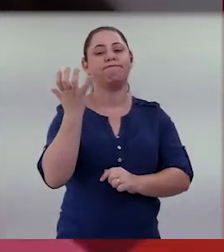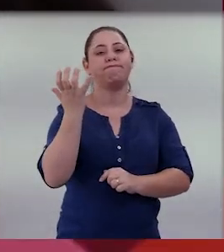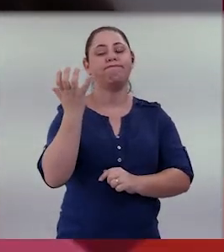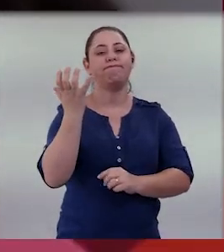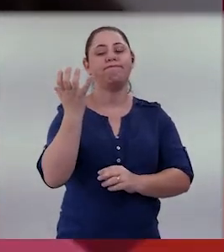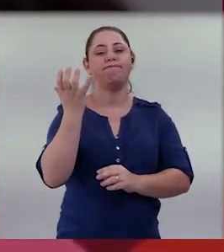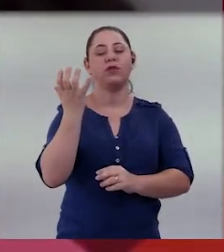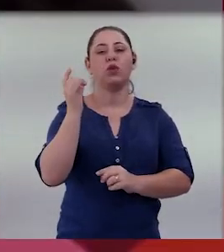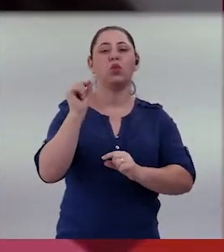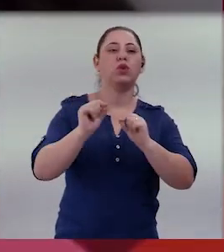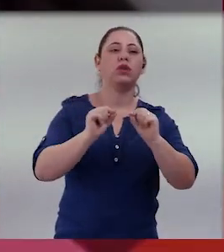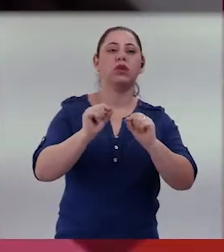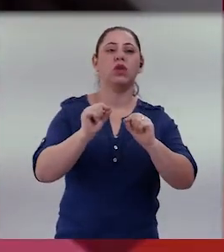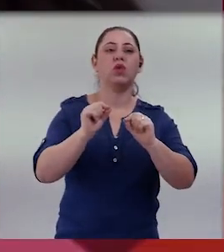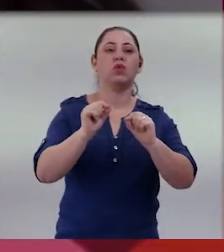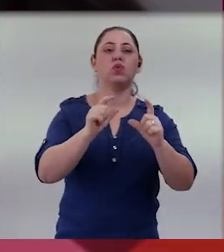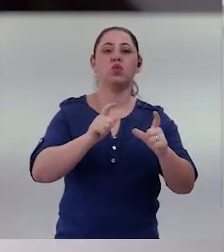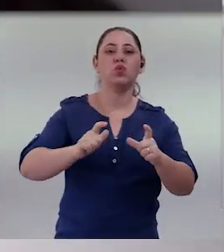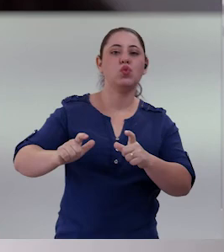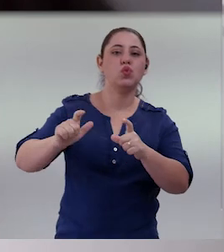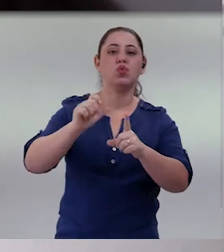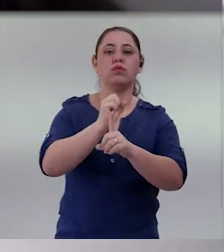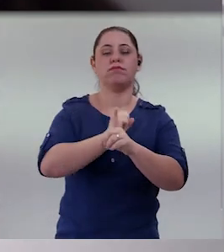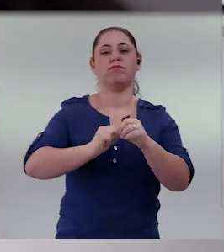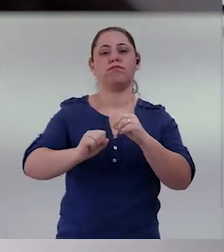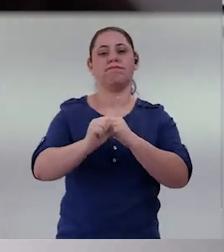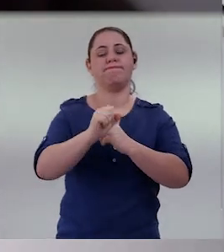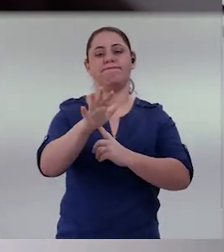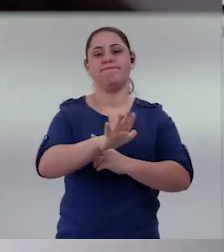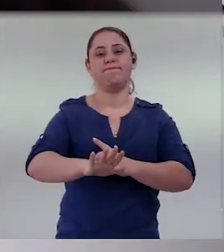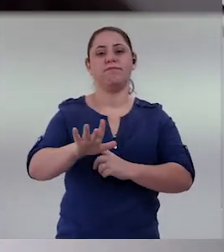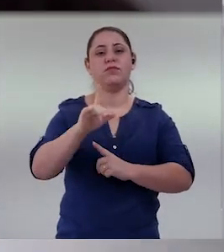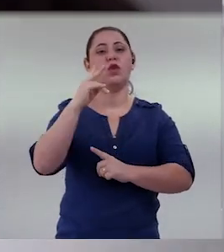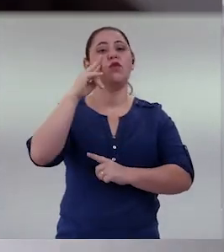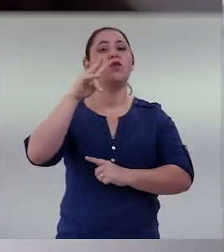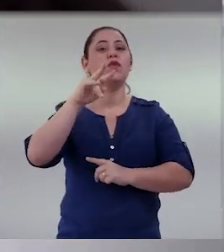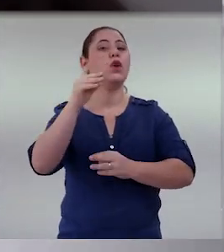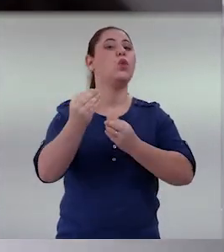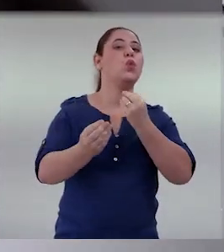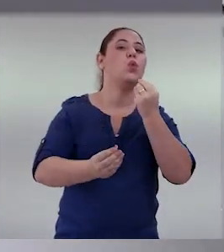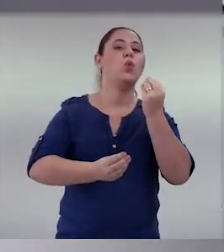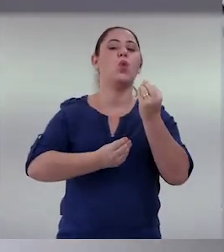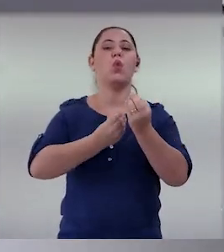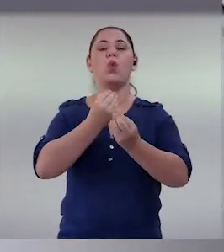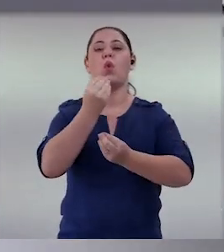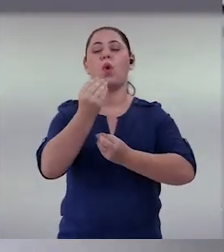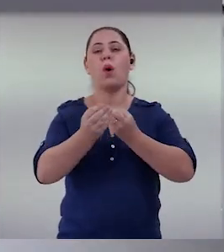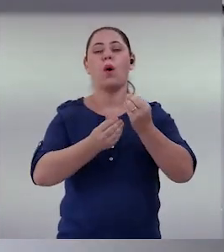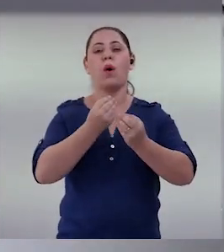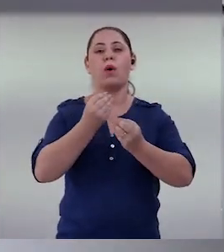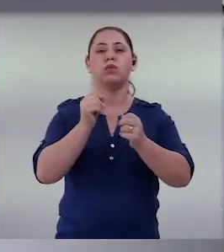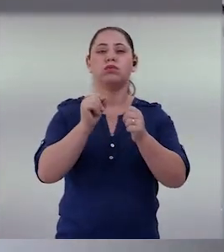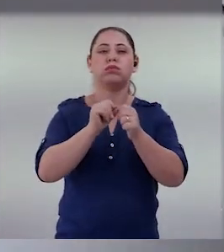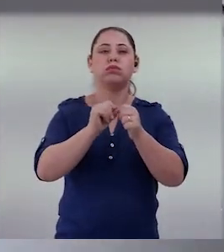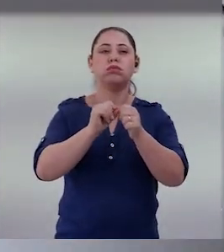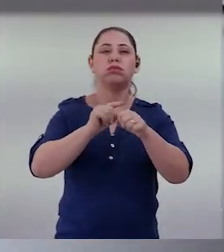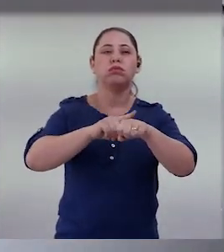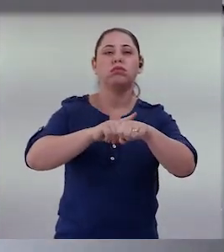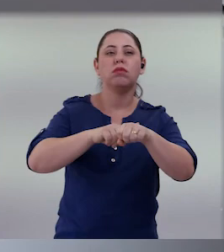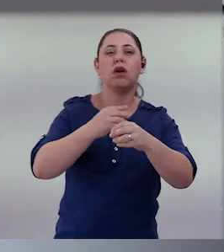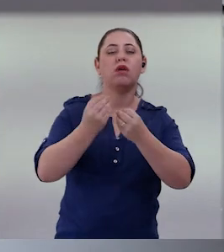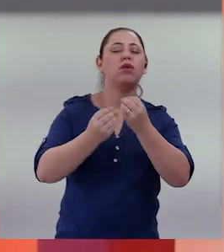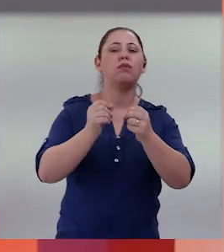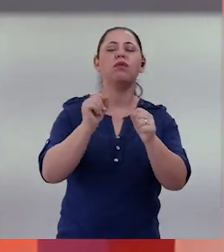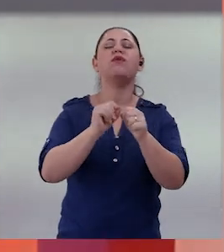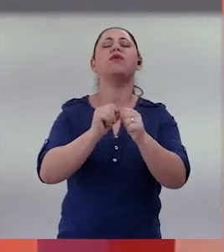que está acontecendo, em comum a todos nós no momento, e rever formas de lidar